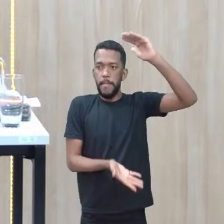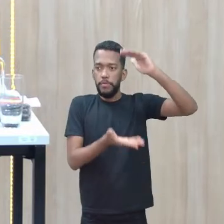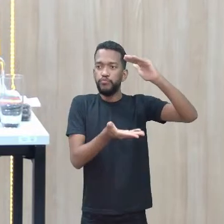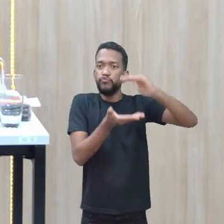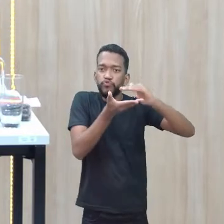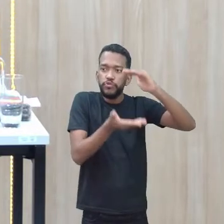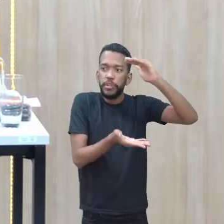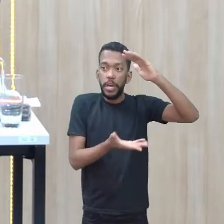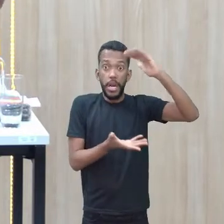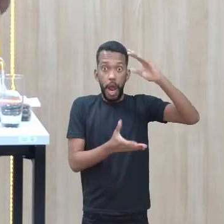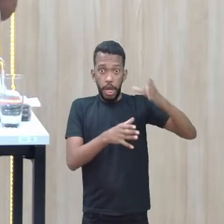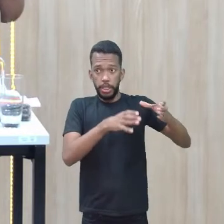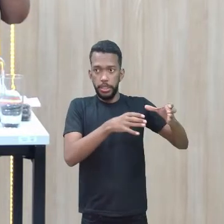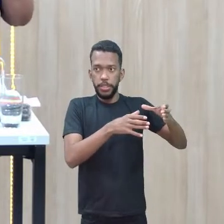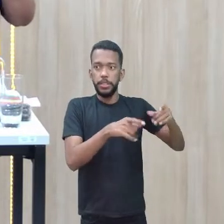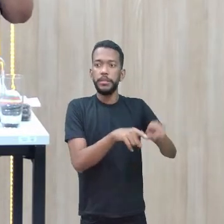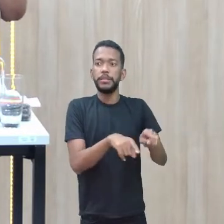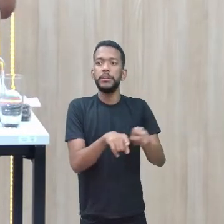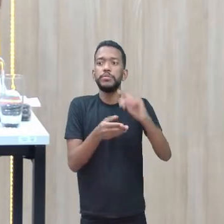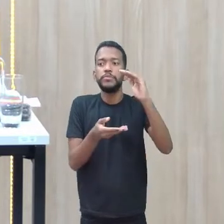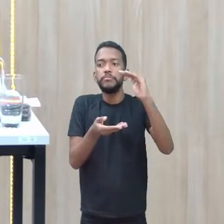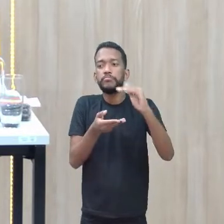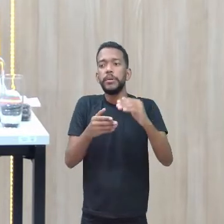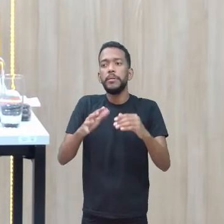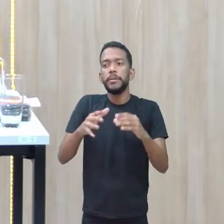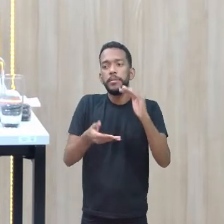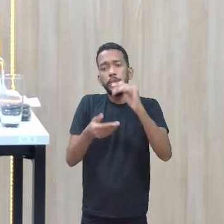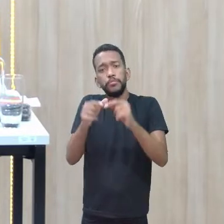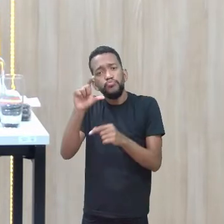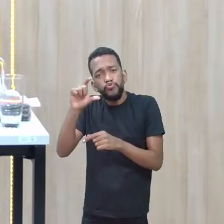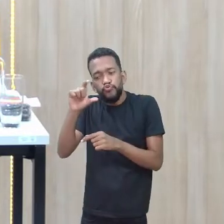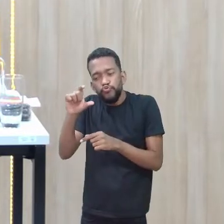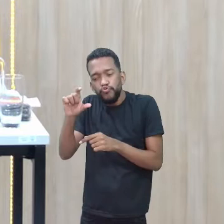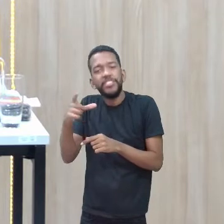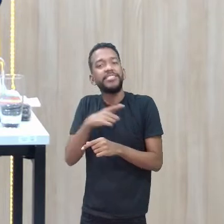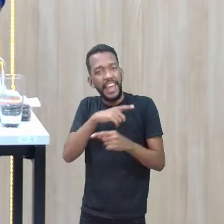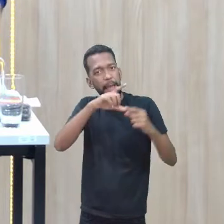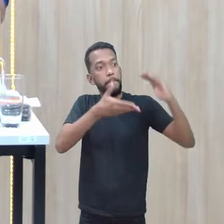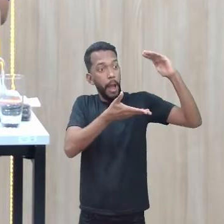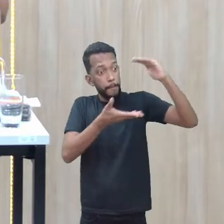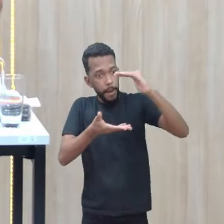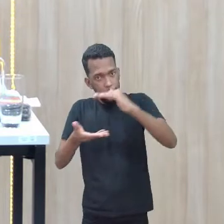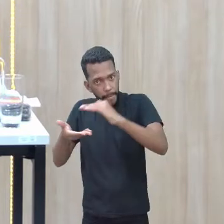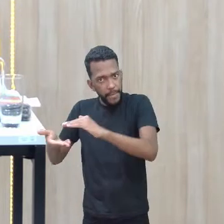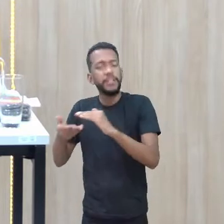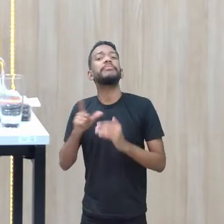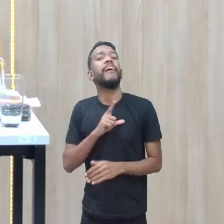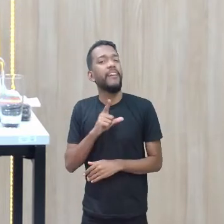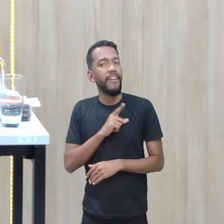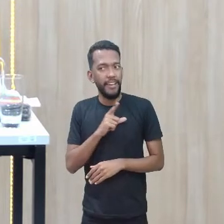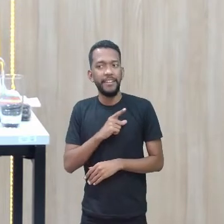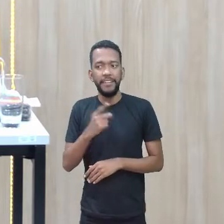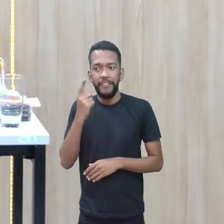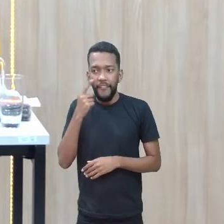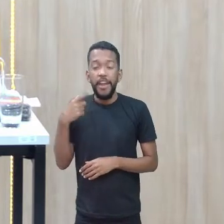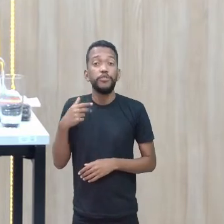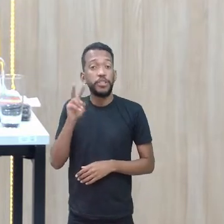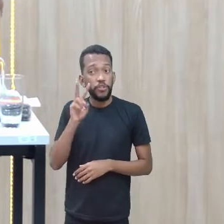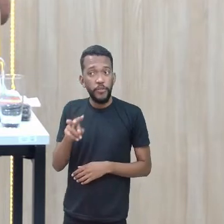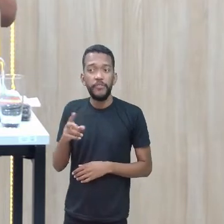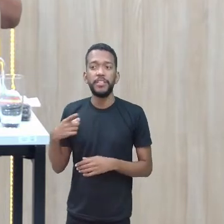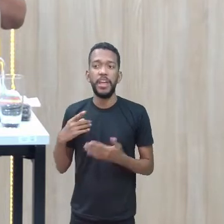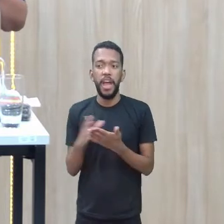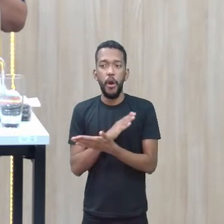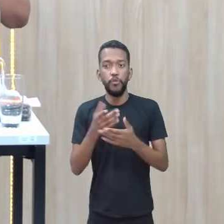esse becker grande, eu tenho o becker médio e tenho o becker pequeno também. Ah, professora, eu já estou vendo que alguns